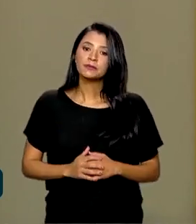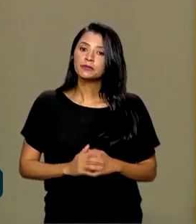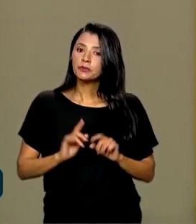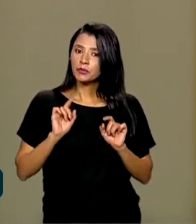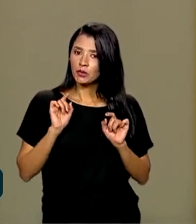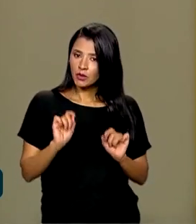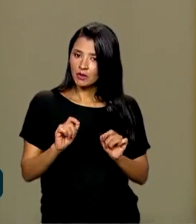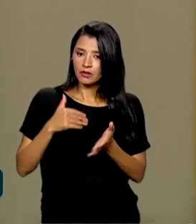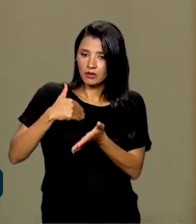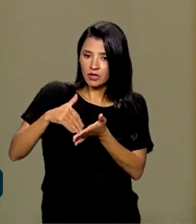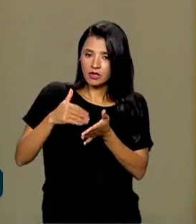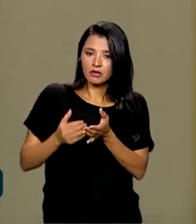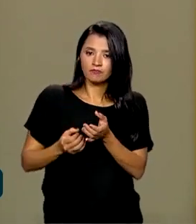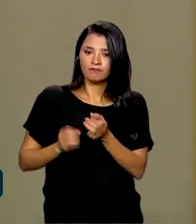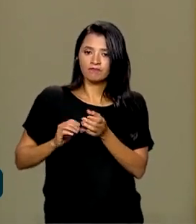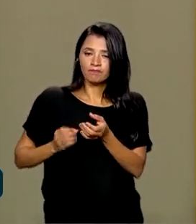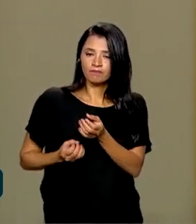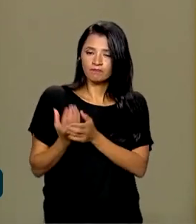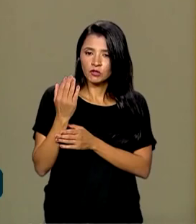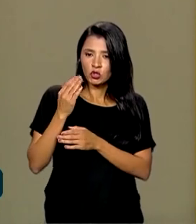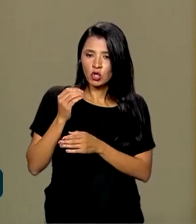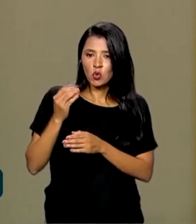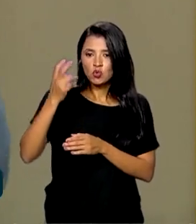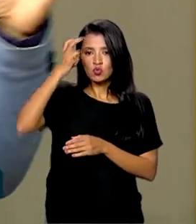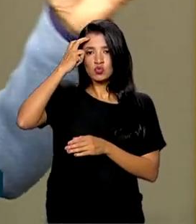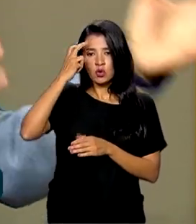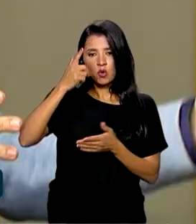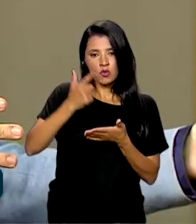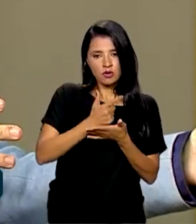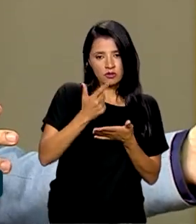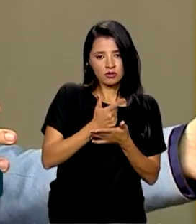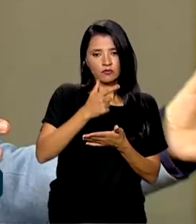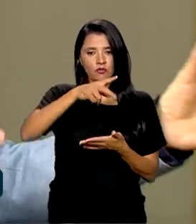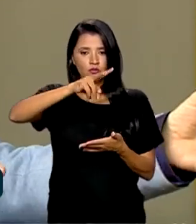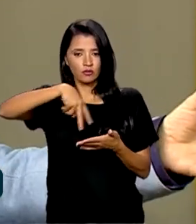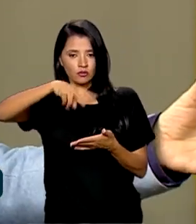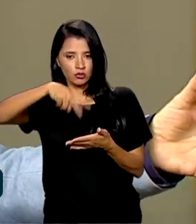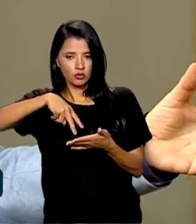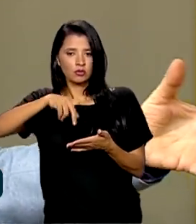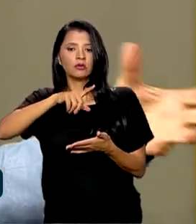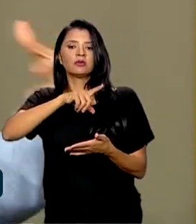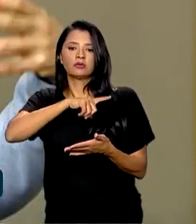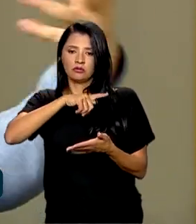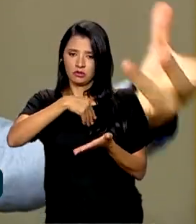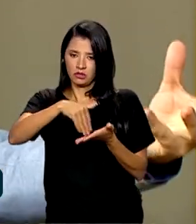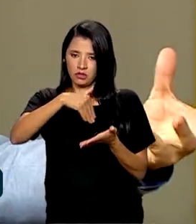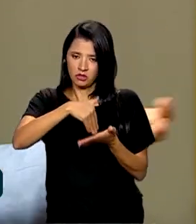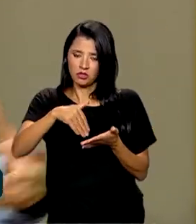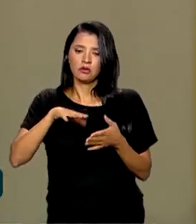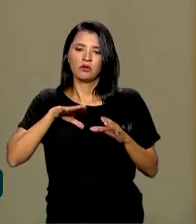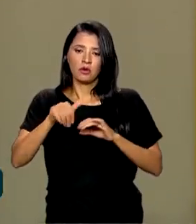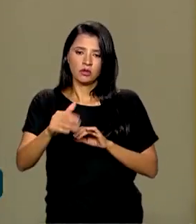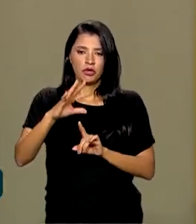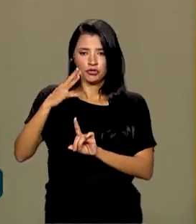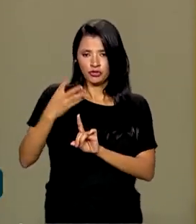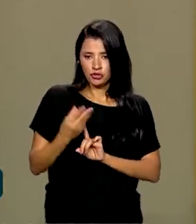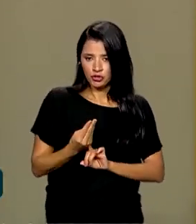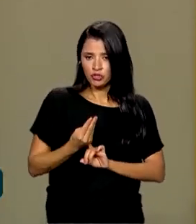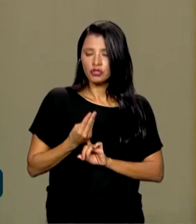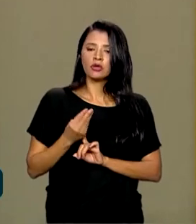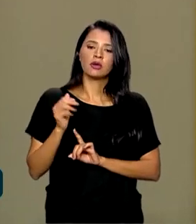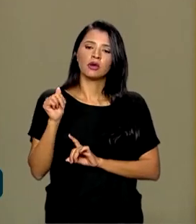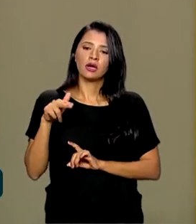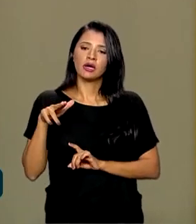de Formação Cultural, Livro e Leitura. Então, tem uma Diretoria de Formação Artística e Cultural, a Naine Terena é a diretora,